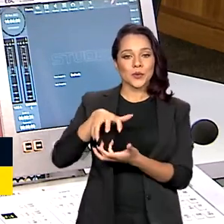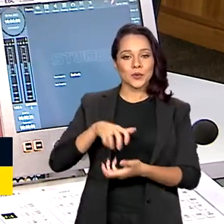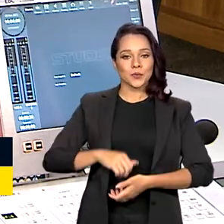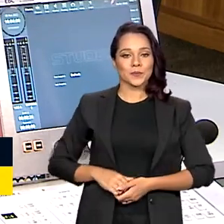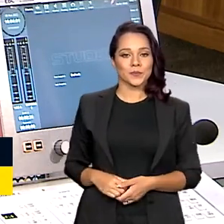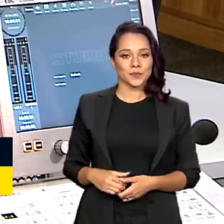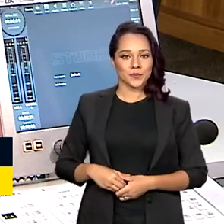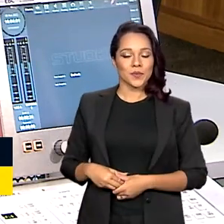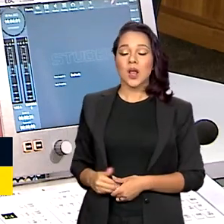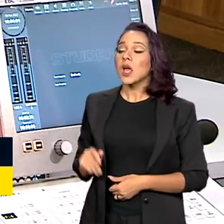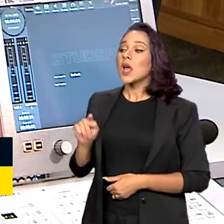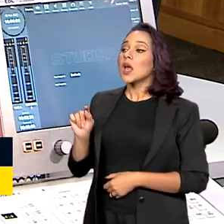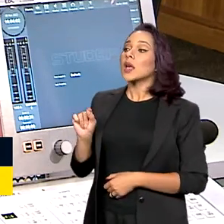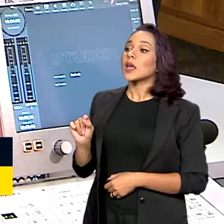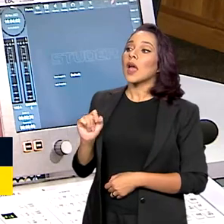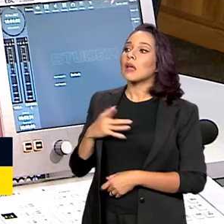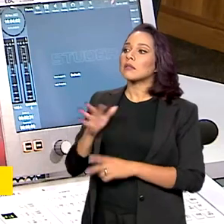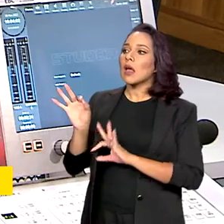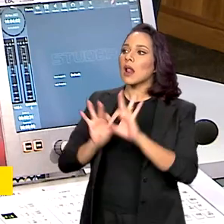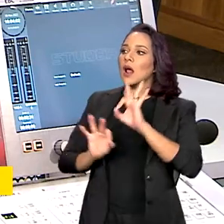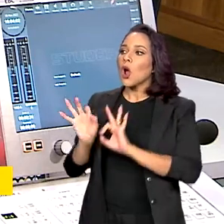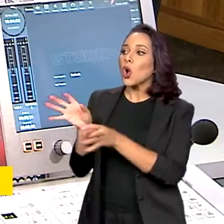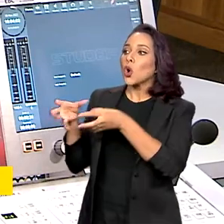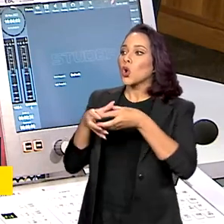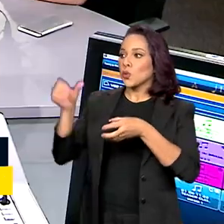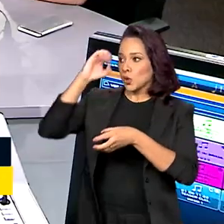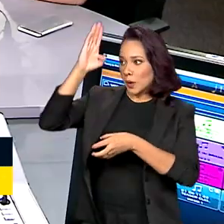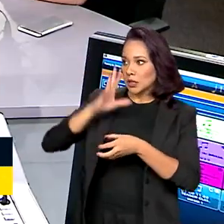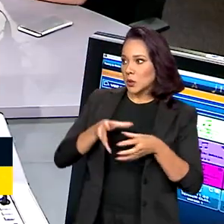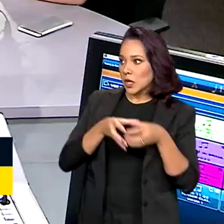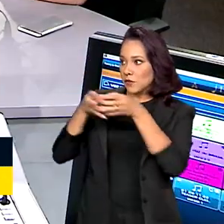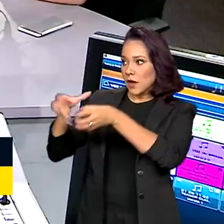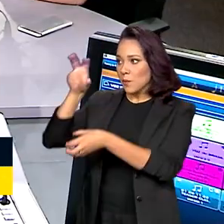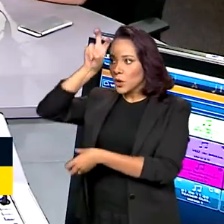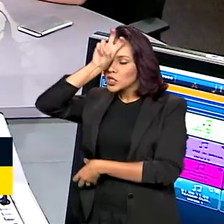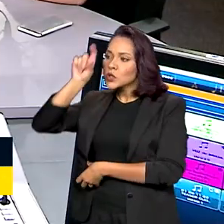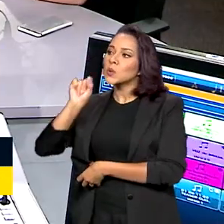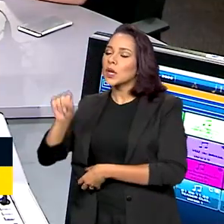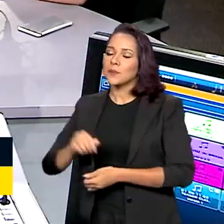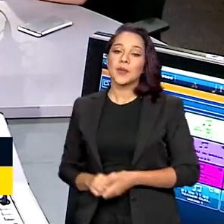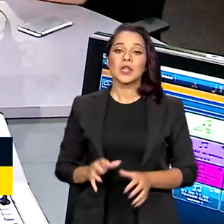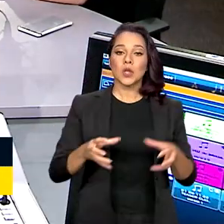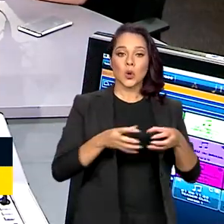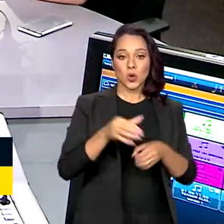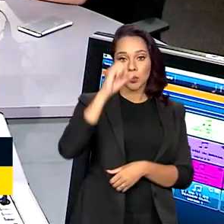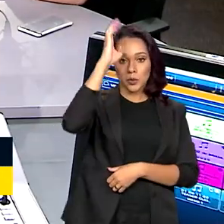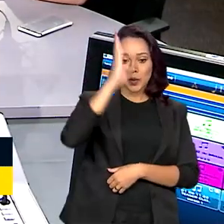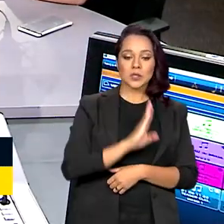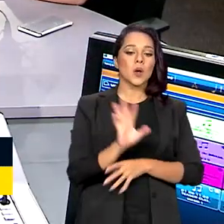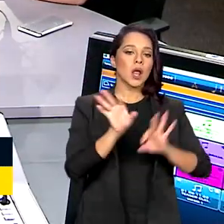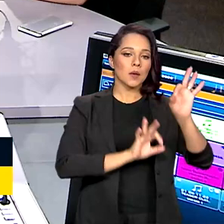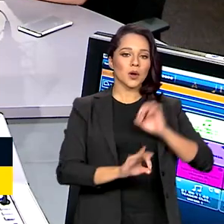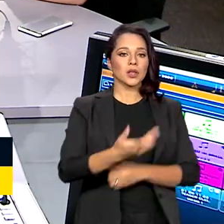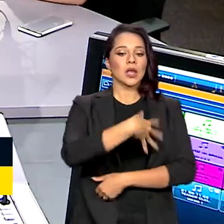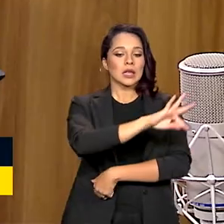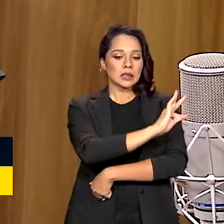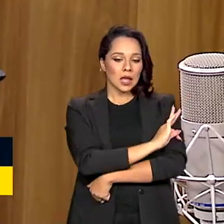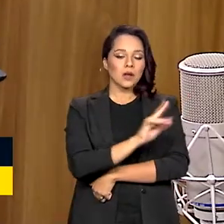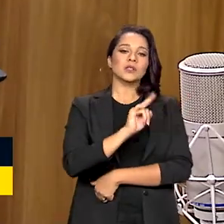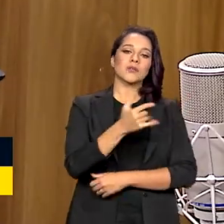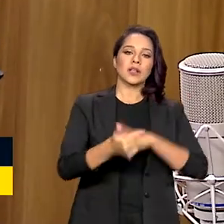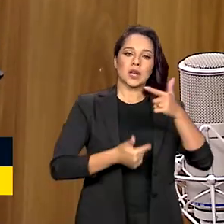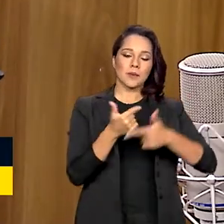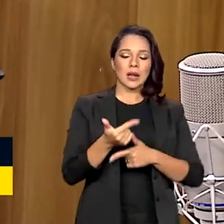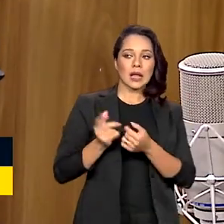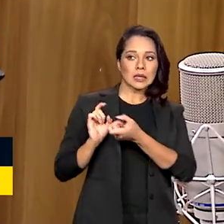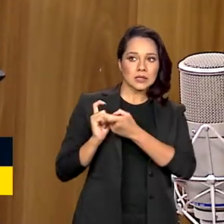Ministro, quem está compondo a delegação brasileira que está indo para o Egito? A delegação brasileira é composta por técnicos que vão trabalhar